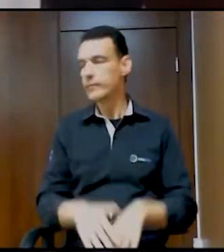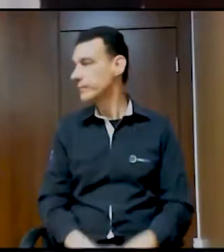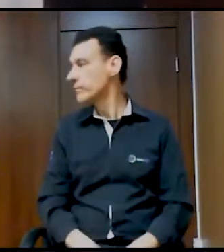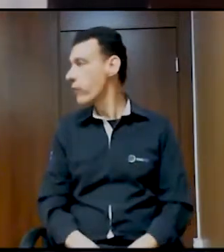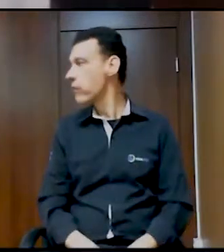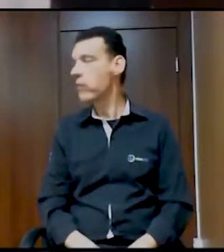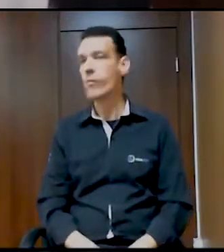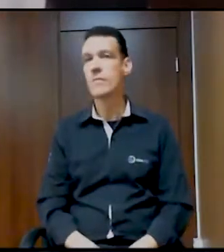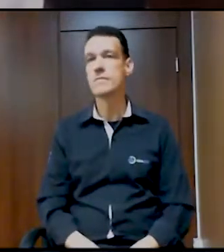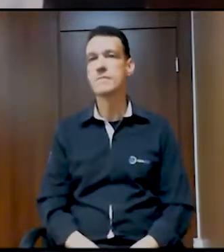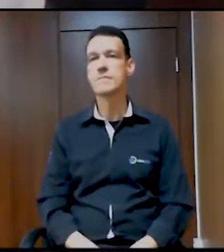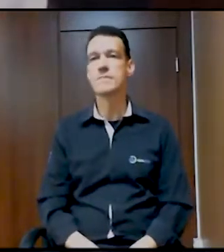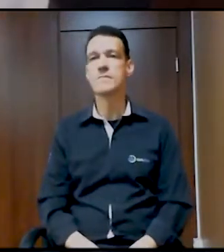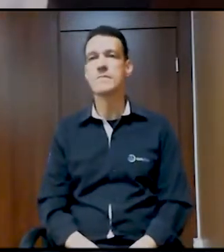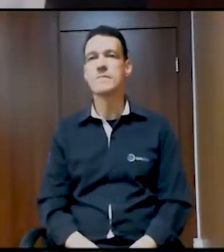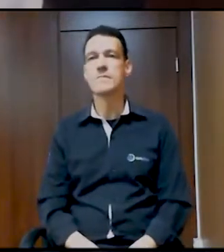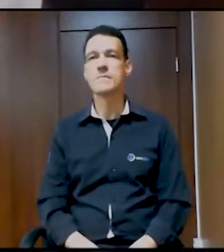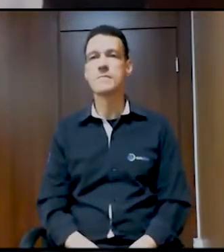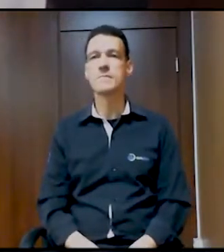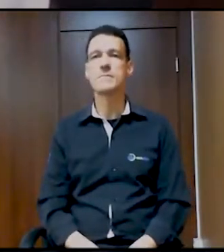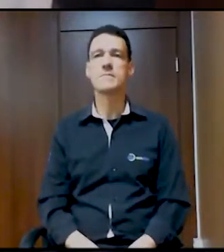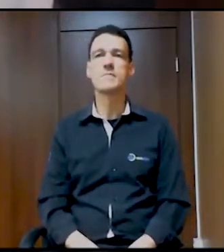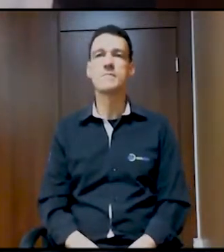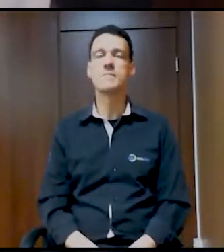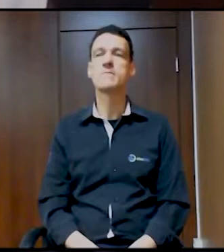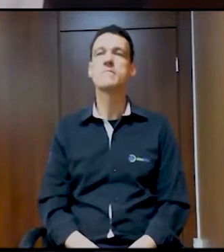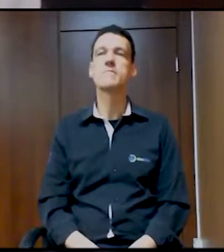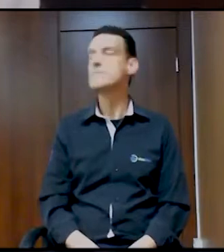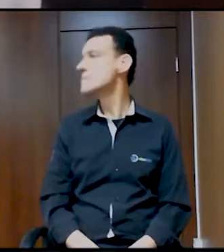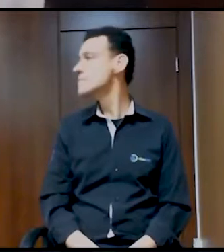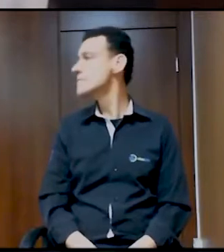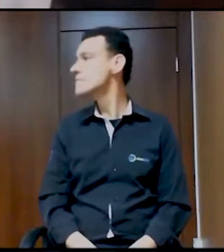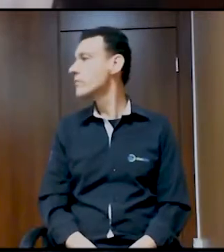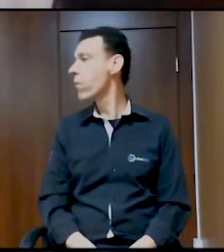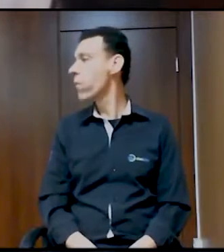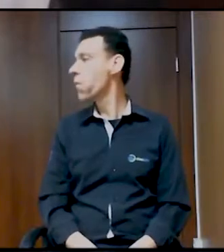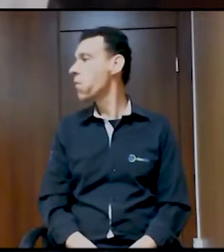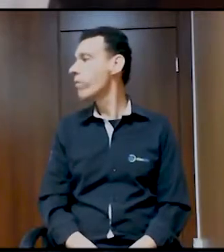Ela até falou que eu não sou casada com meu marido. A inscrição é do seu Carlos Alexandre.